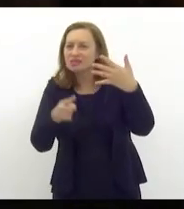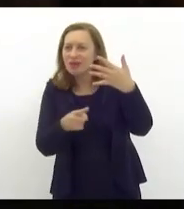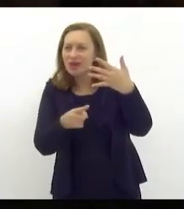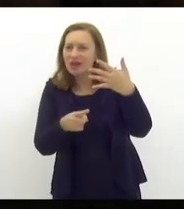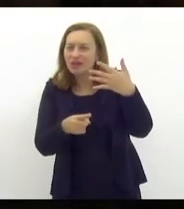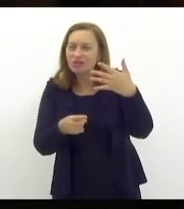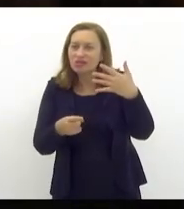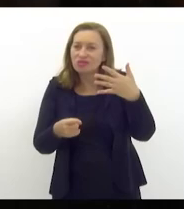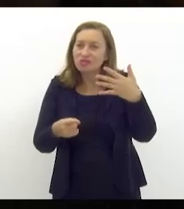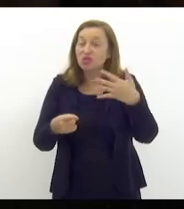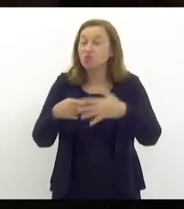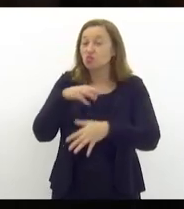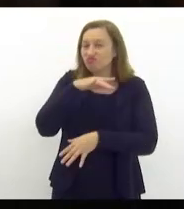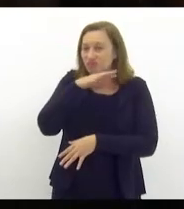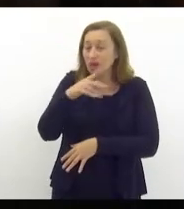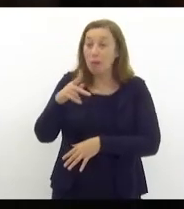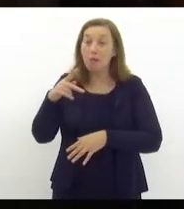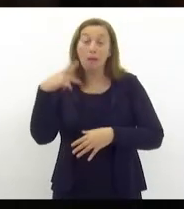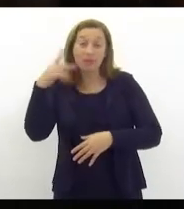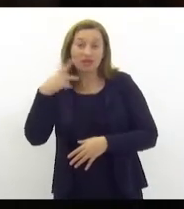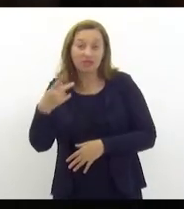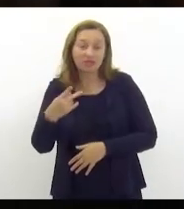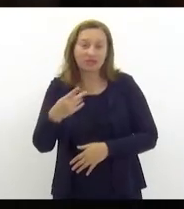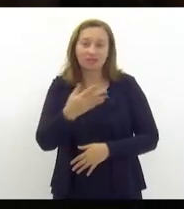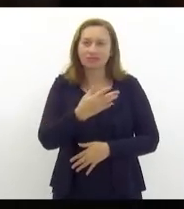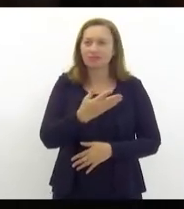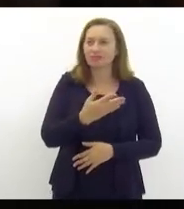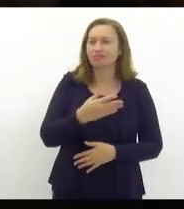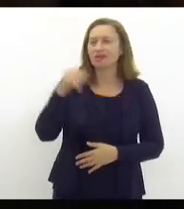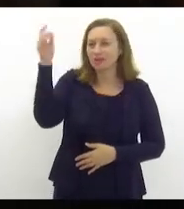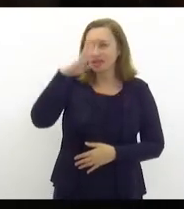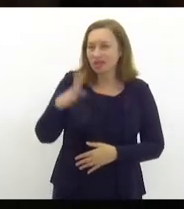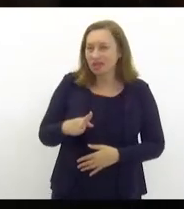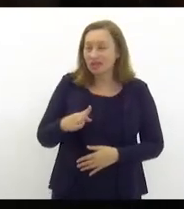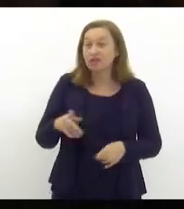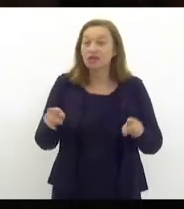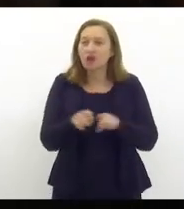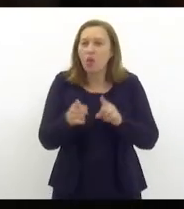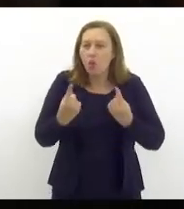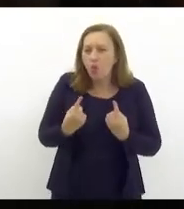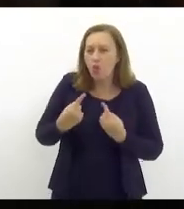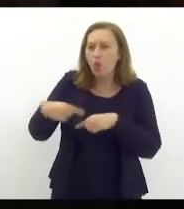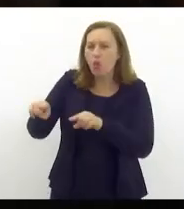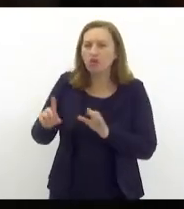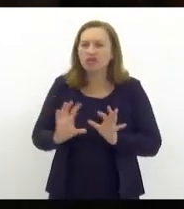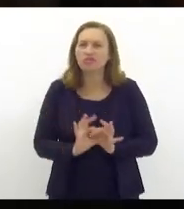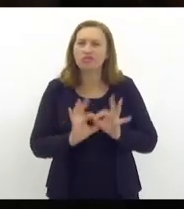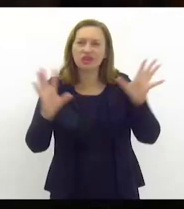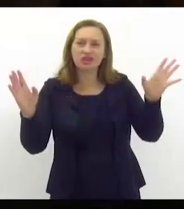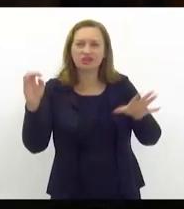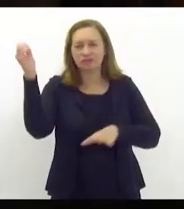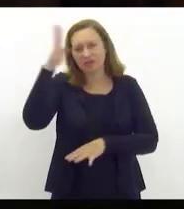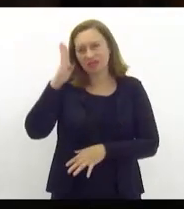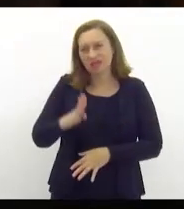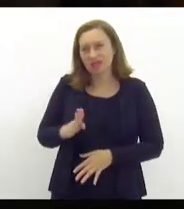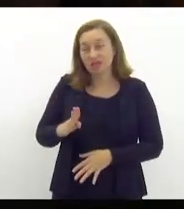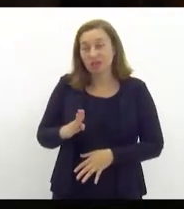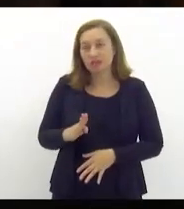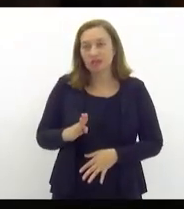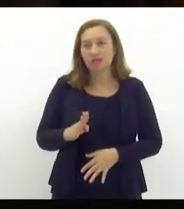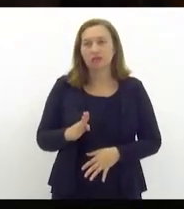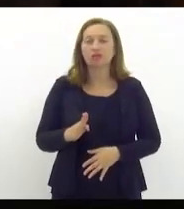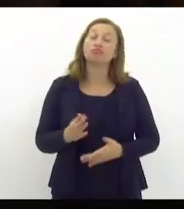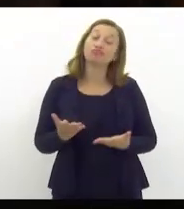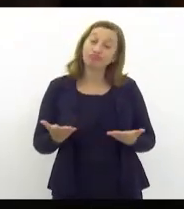política brasileira. Trouxe aspectos, inclusive, que versavam contra a democracia brasileira e